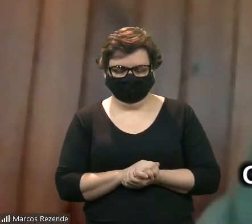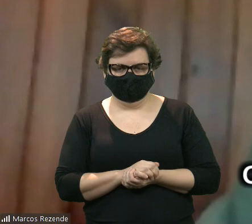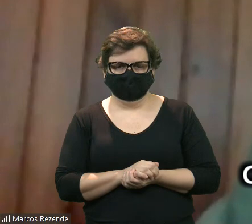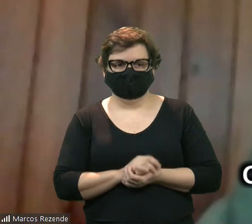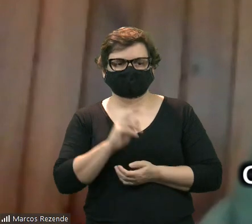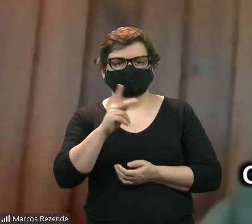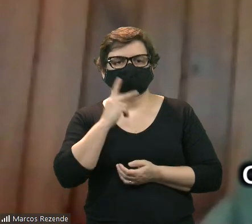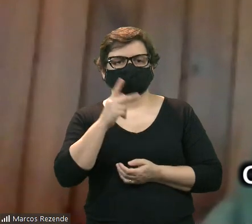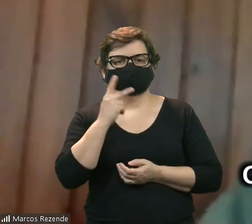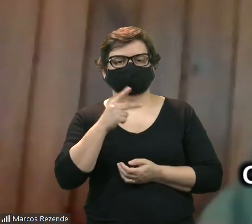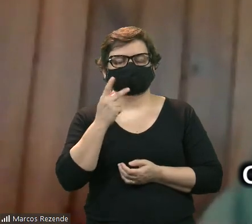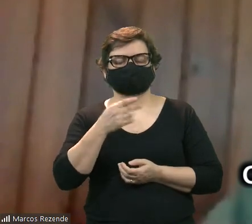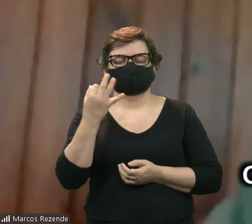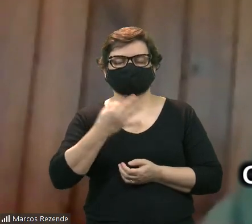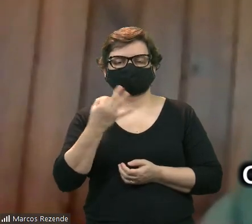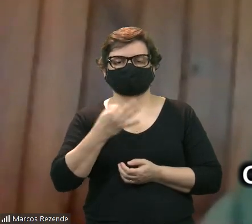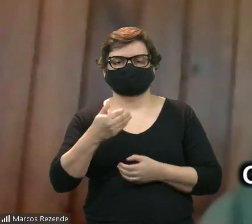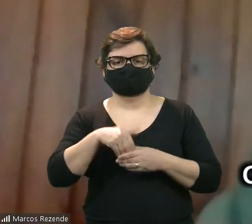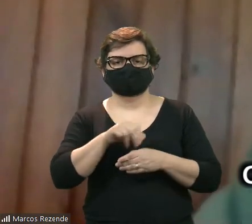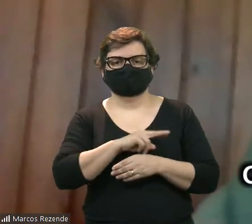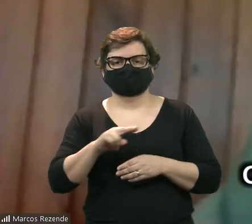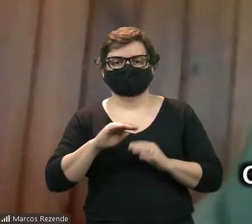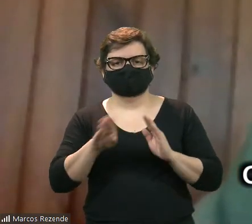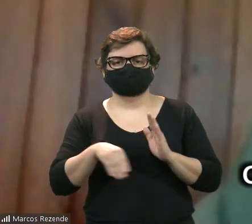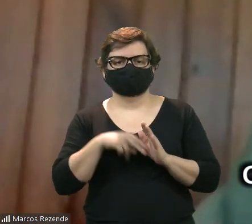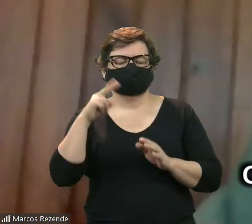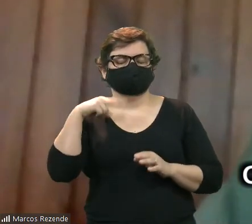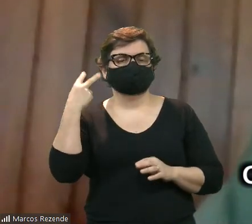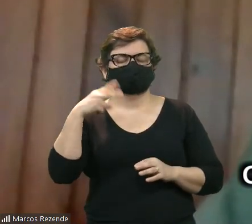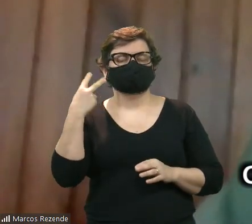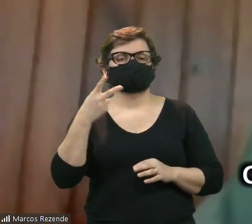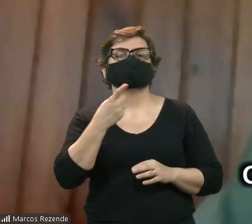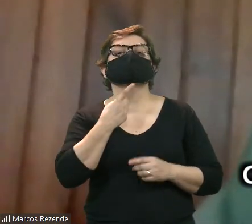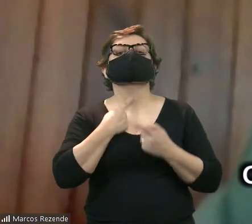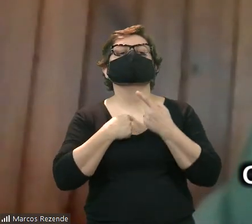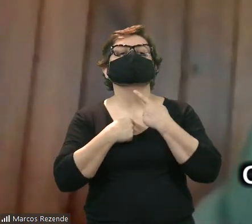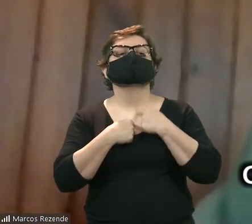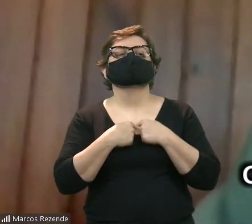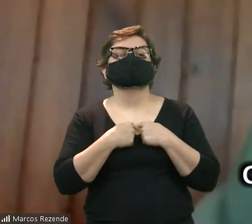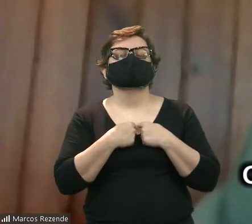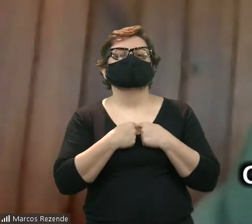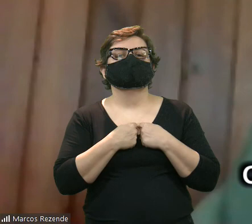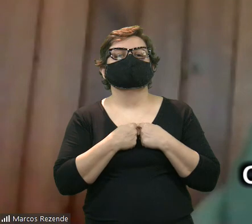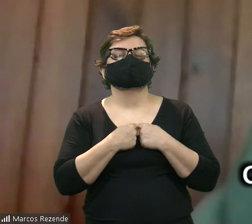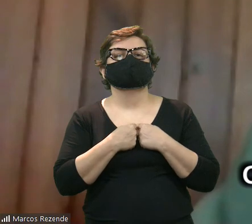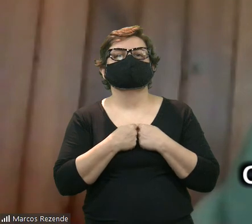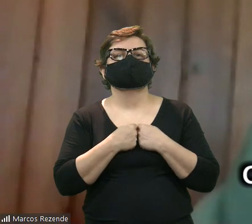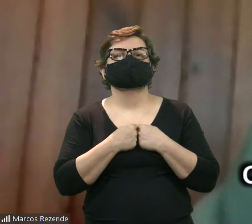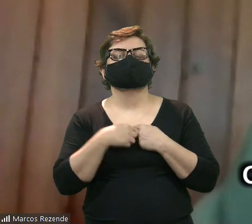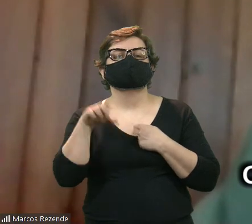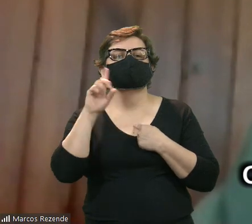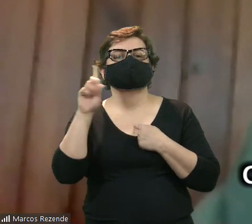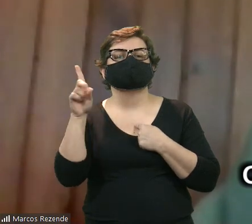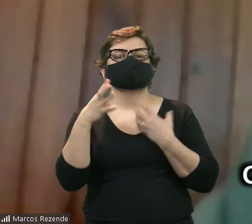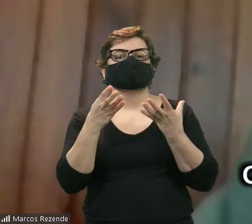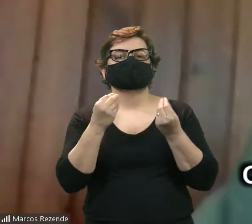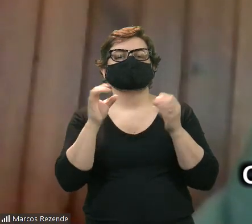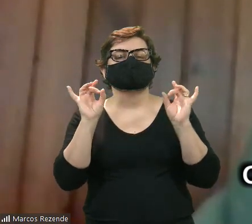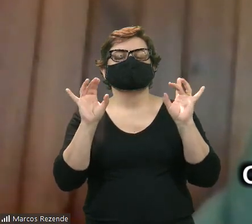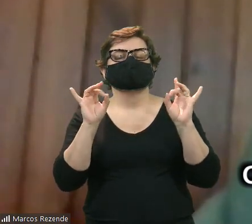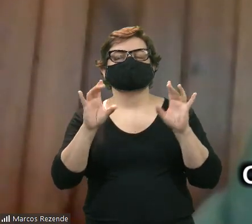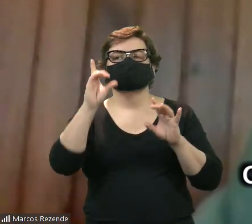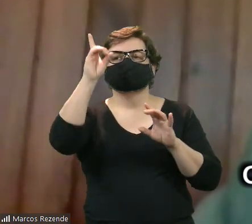externar, com certeza, em nome de todos os vereadores, desejo aí de um dia muito especial, que